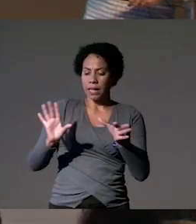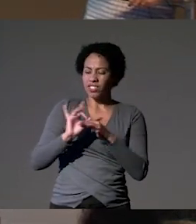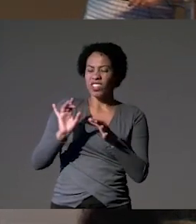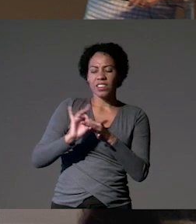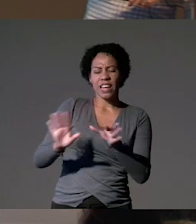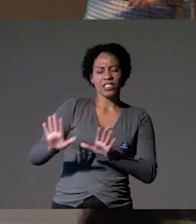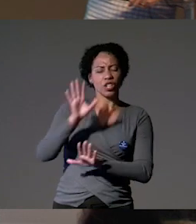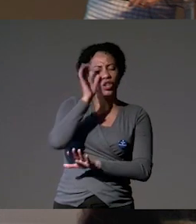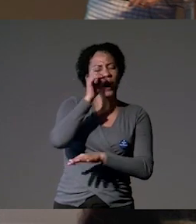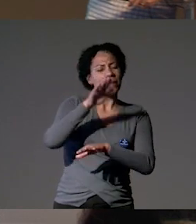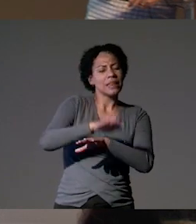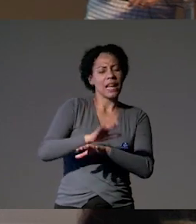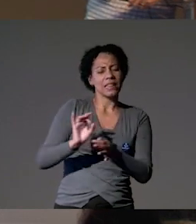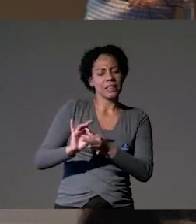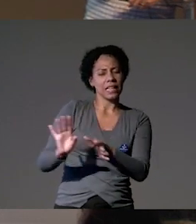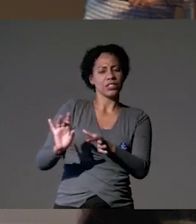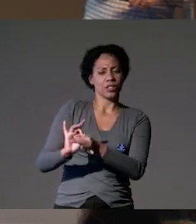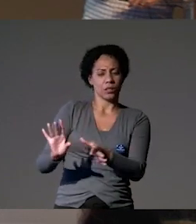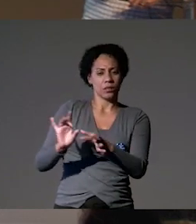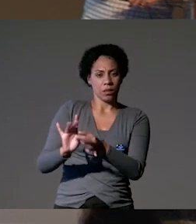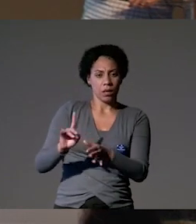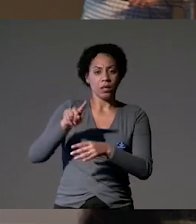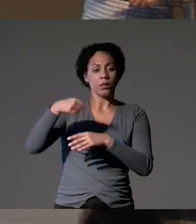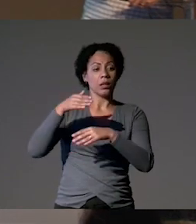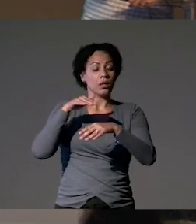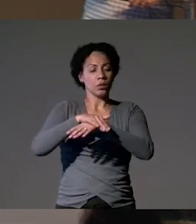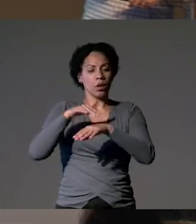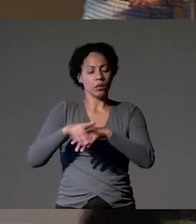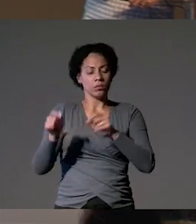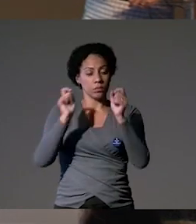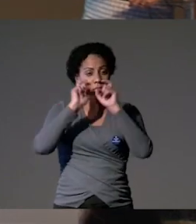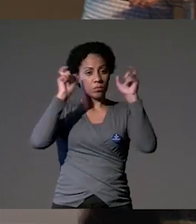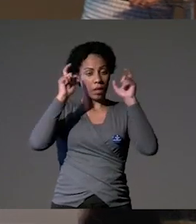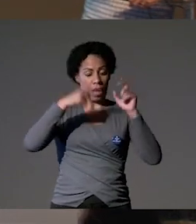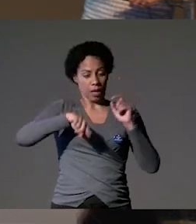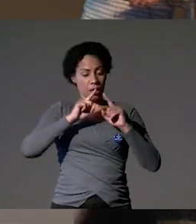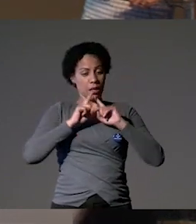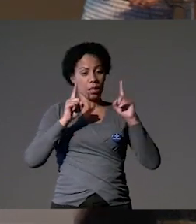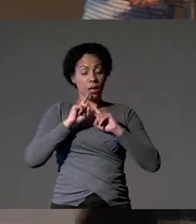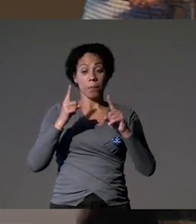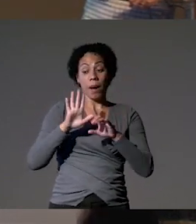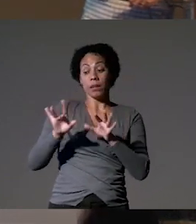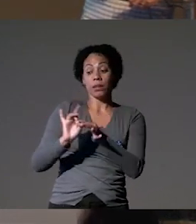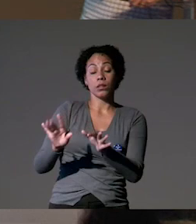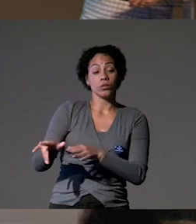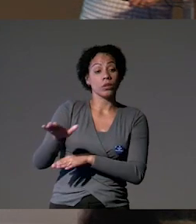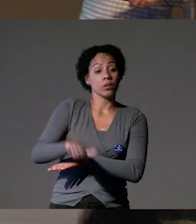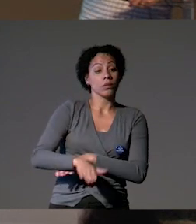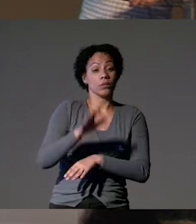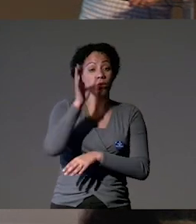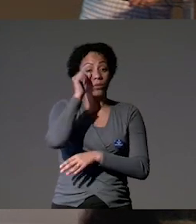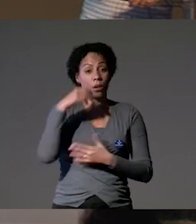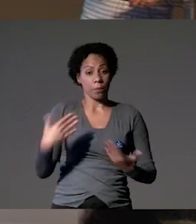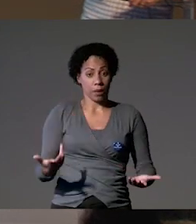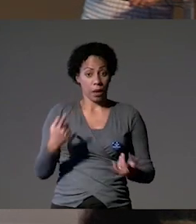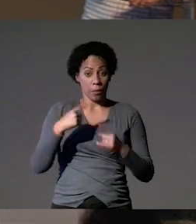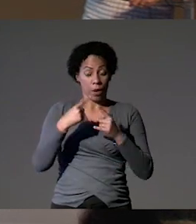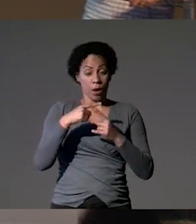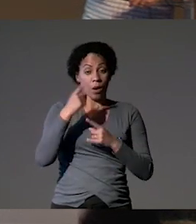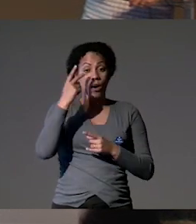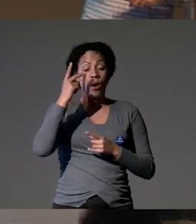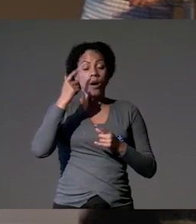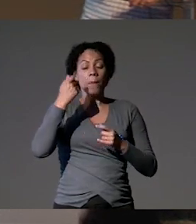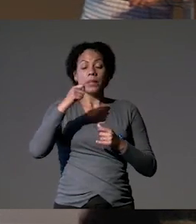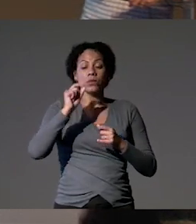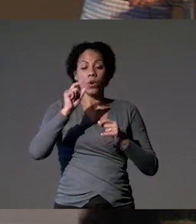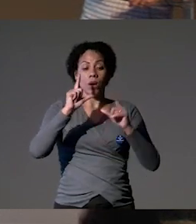demais durante o dia, e aí continuamos reclamando porque elas não estão dormindo à noite, ou estão indo dormir muito à noite. Qual seria o normal? Você começa a